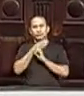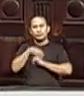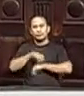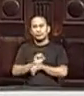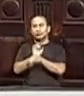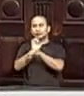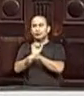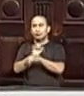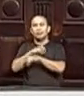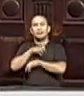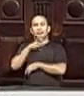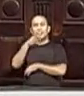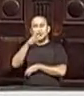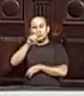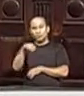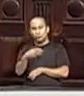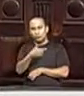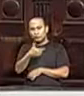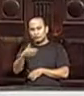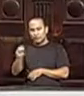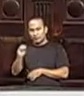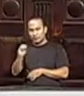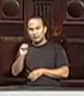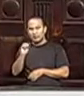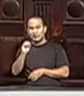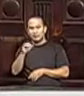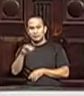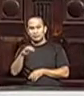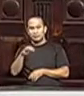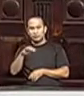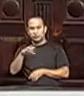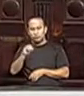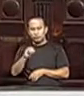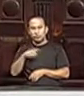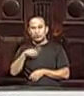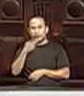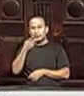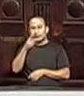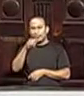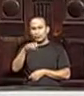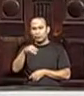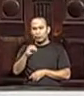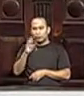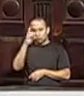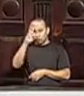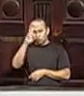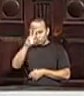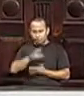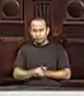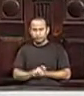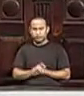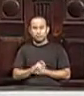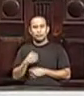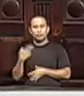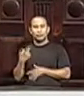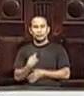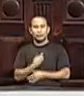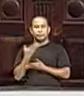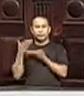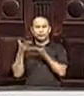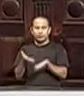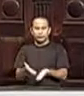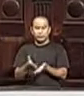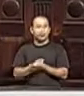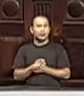Estado 3.200 sítios de interesse do patrimônio histórico. E para nós ficou